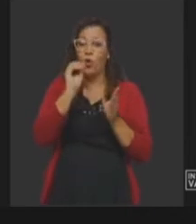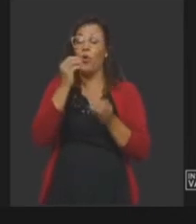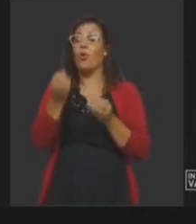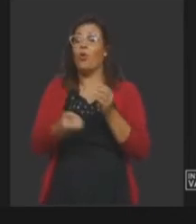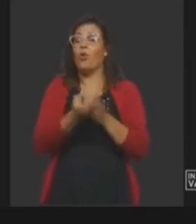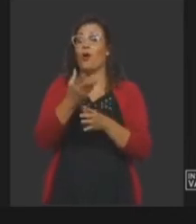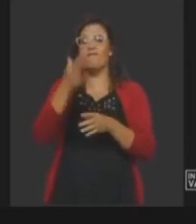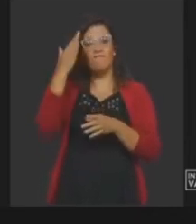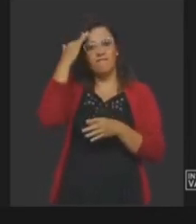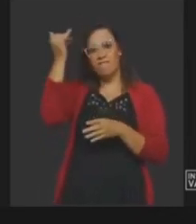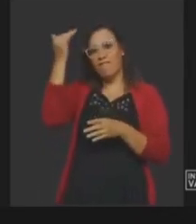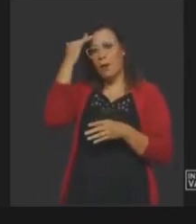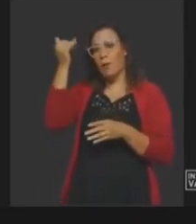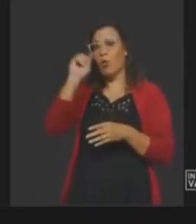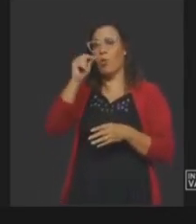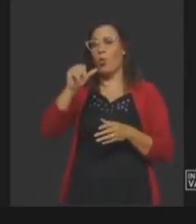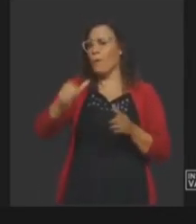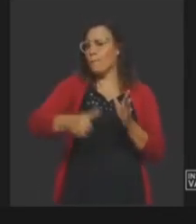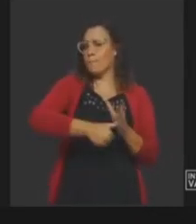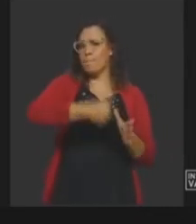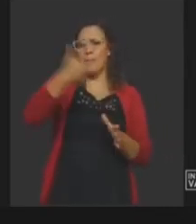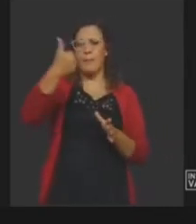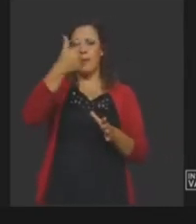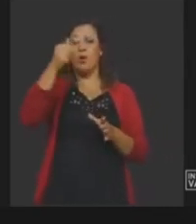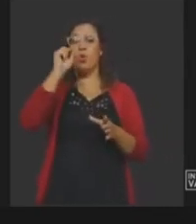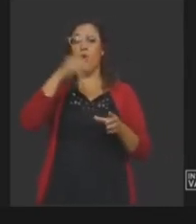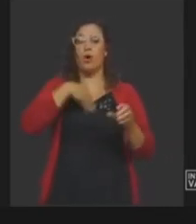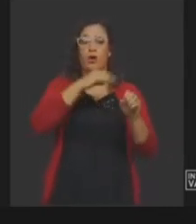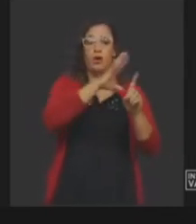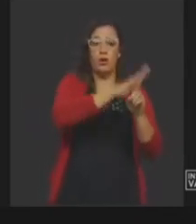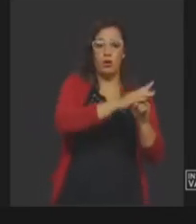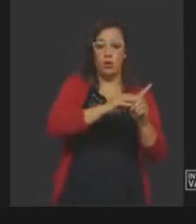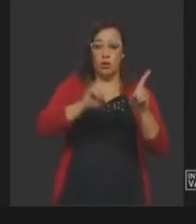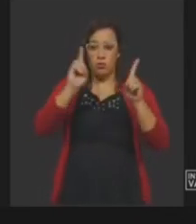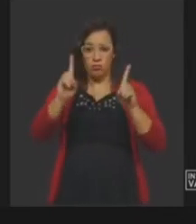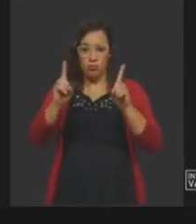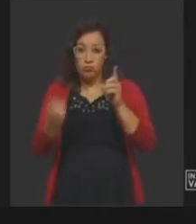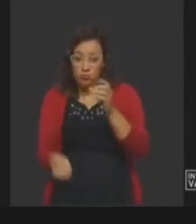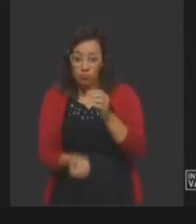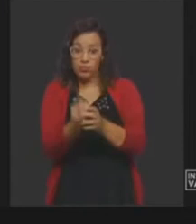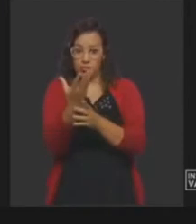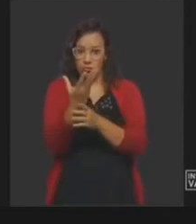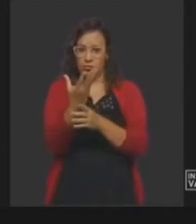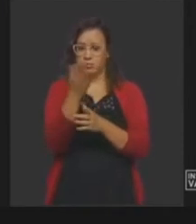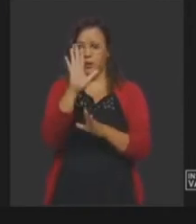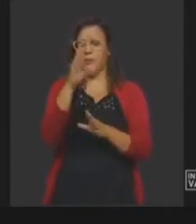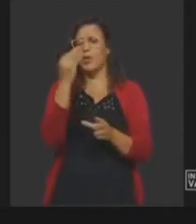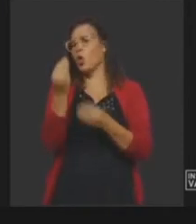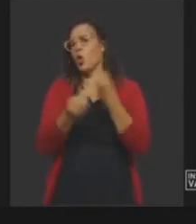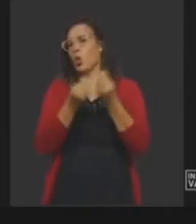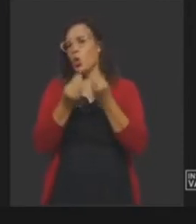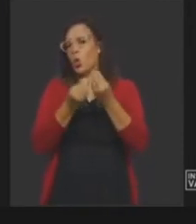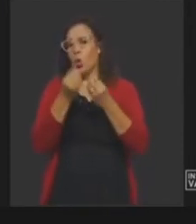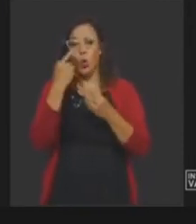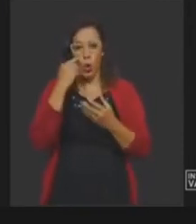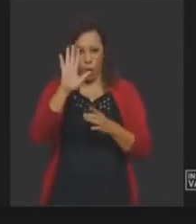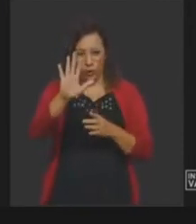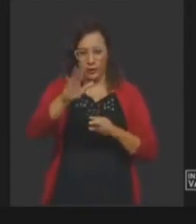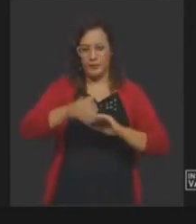ovelha famosíssima, que foi o primeiro clone que o ser humano inventou com sucesso. Como é que é feita essa clonagem? Vamos olhar